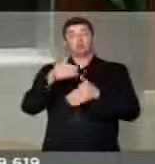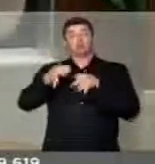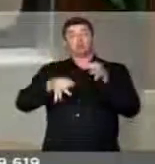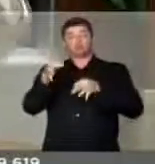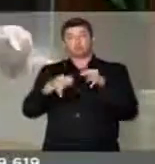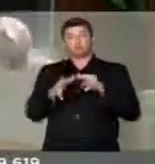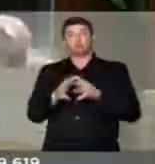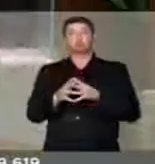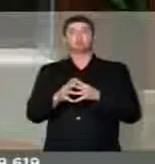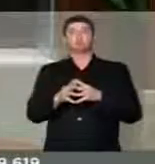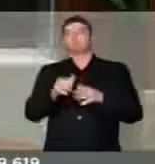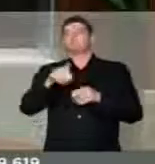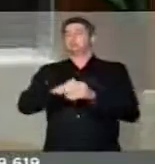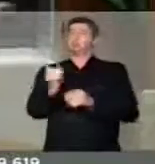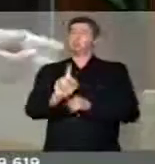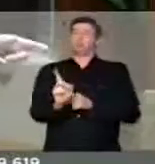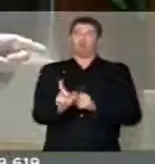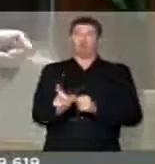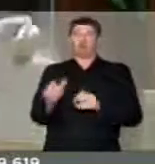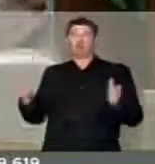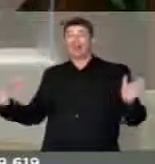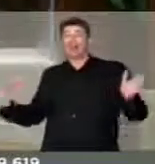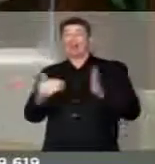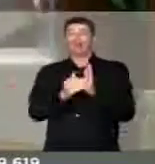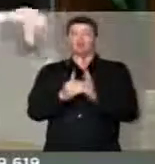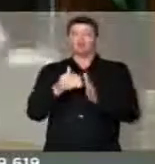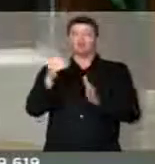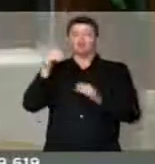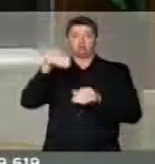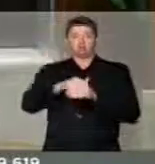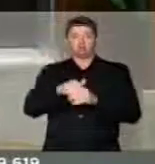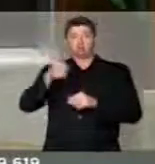Justiça e não votar enquanto não votar